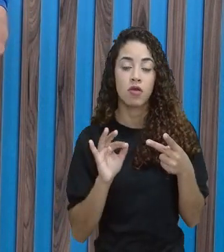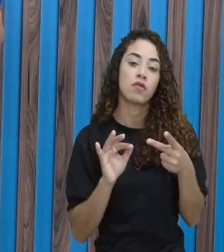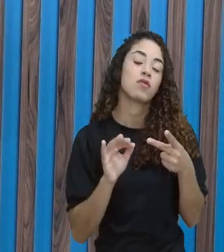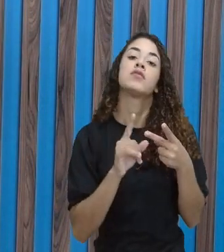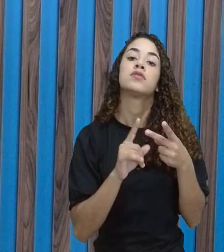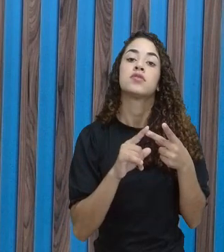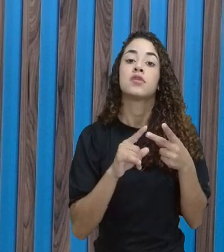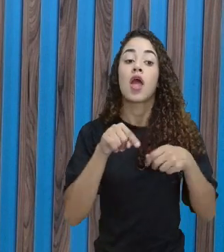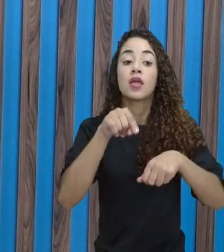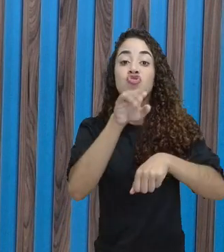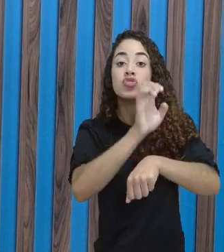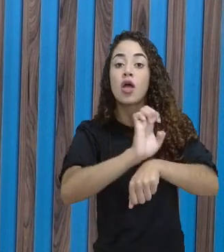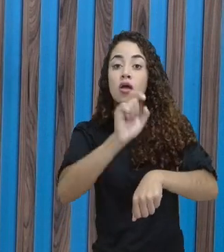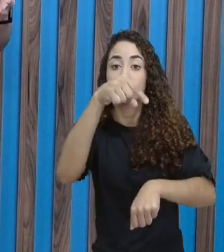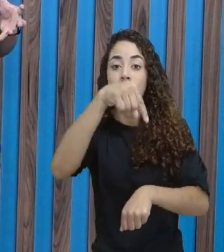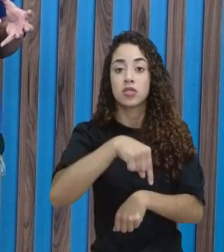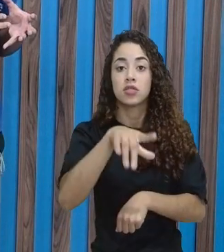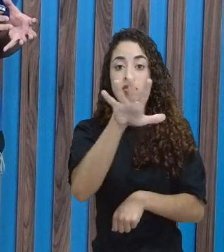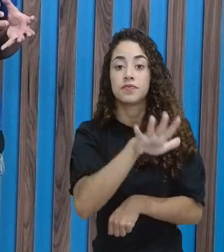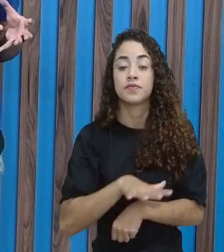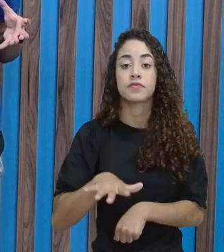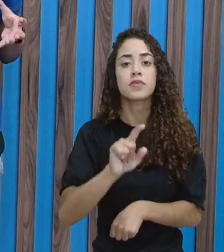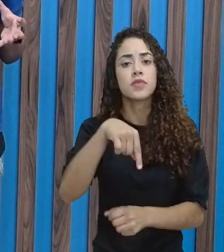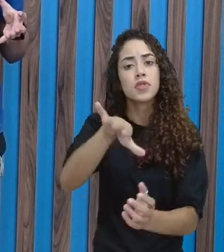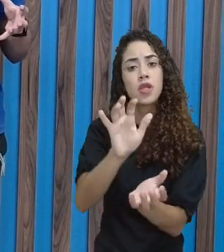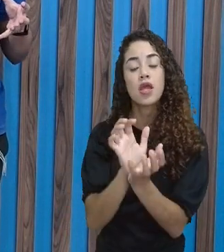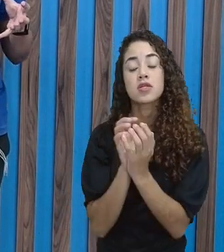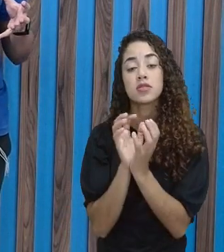aí a nível estadual. Então, aqui em Recife tem